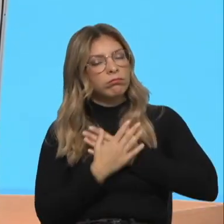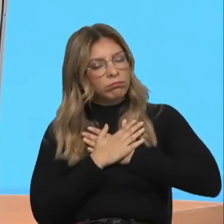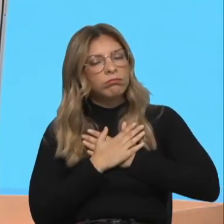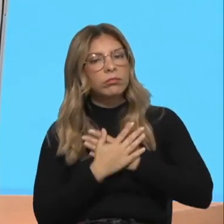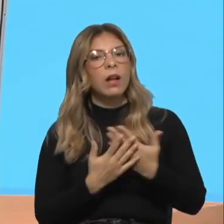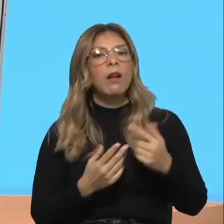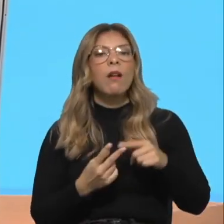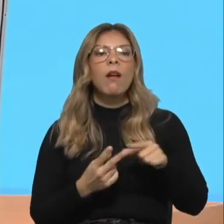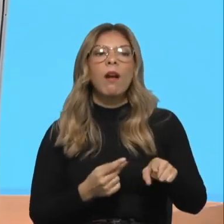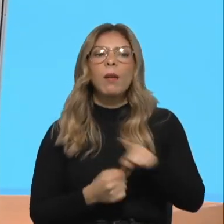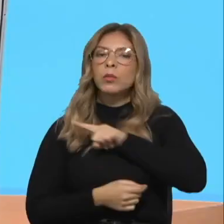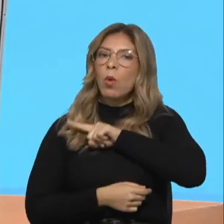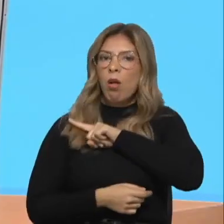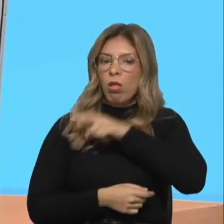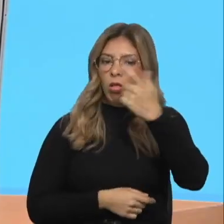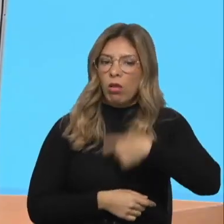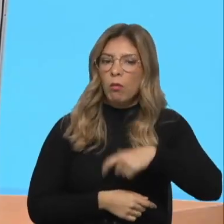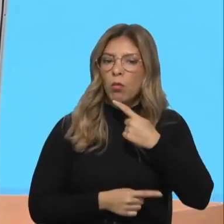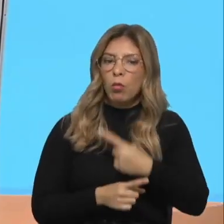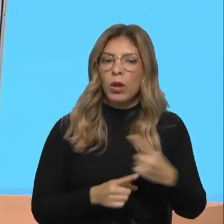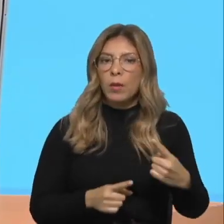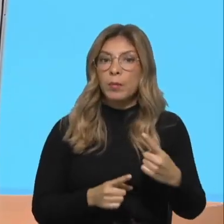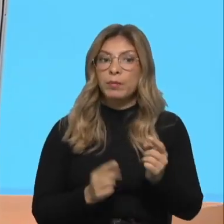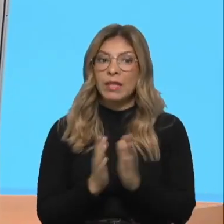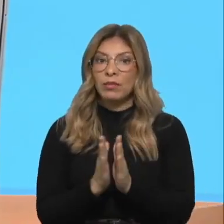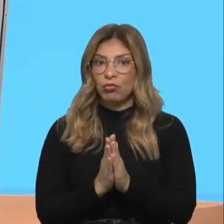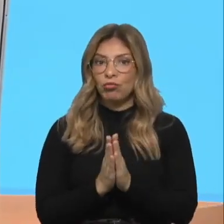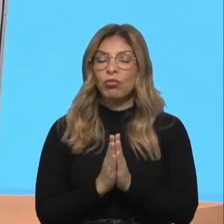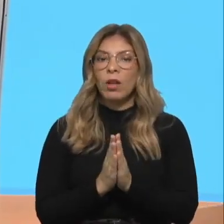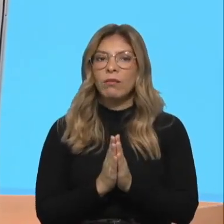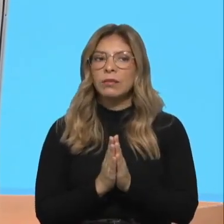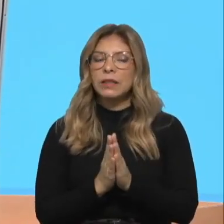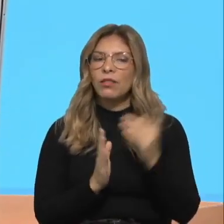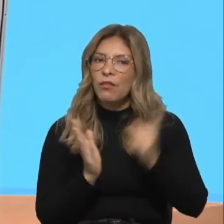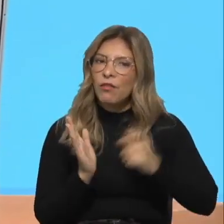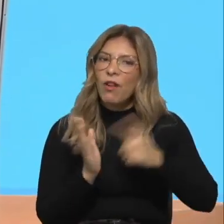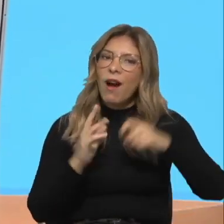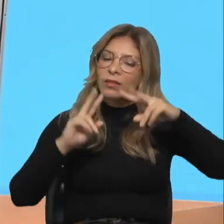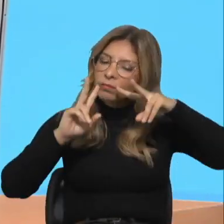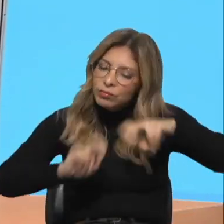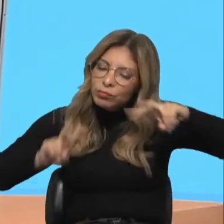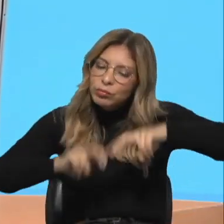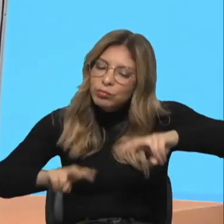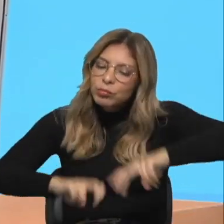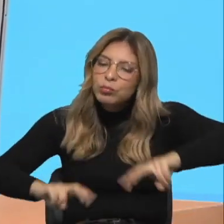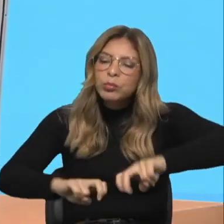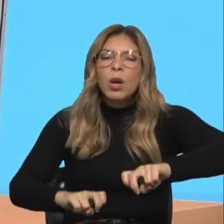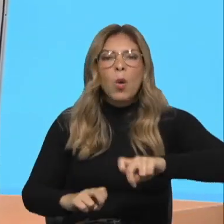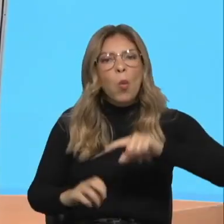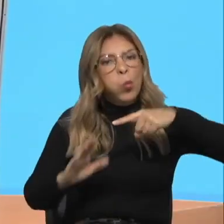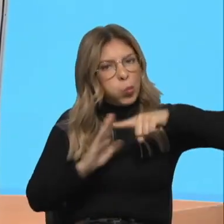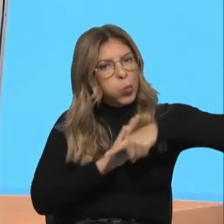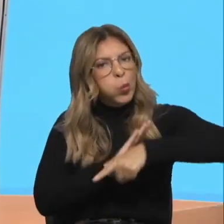crente. Creio que ele deixou muito à Igreja ainda por explorar na linha do Vaticano II. É um grande